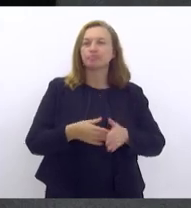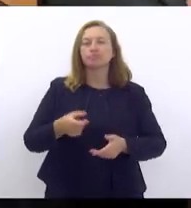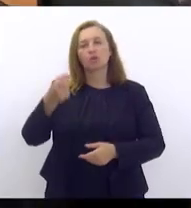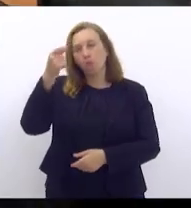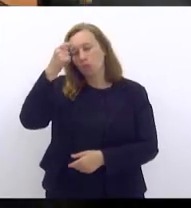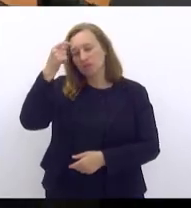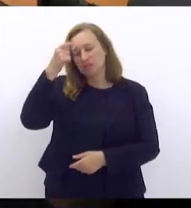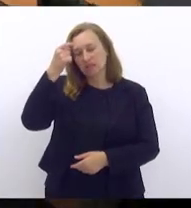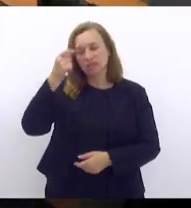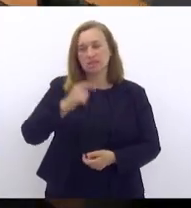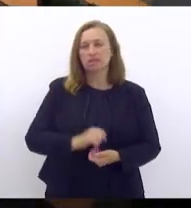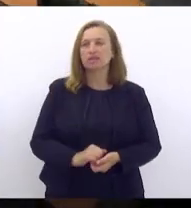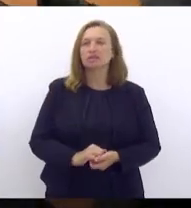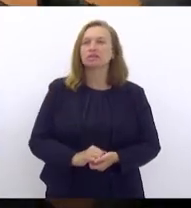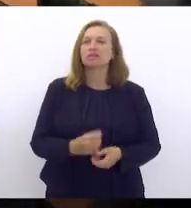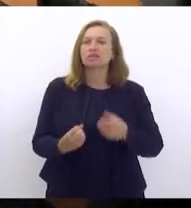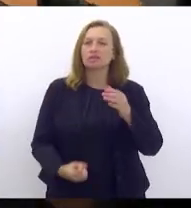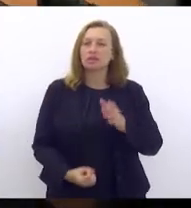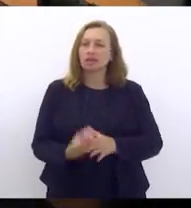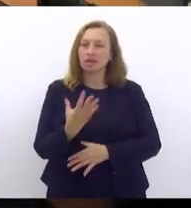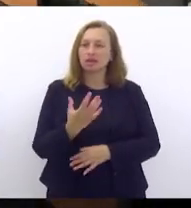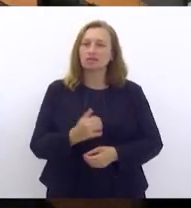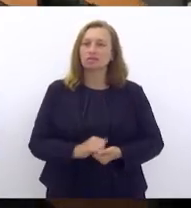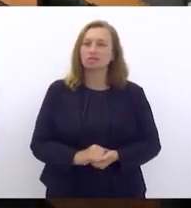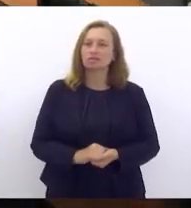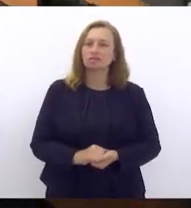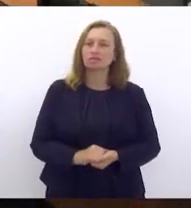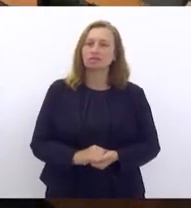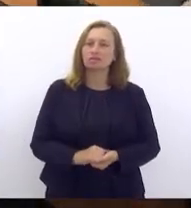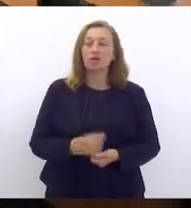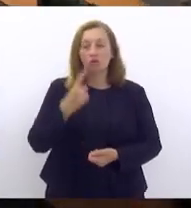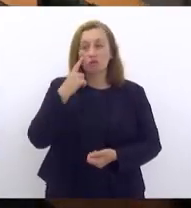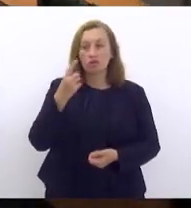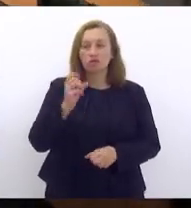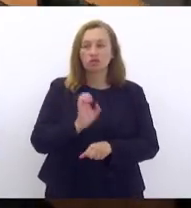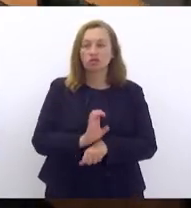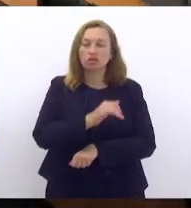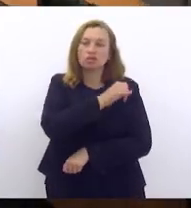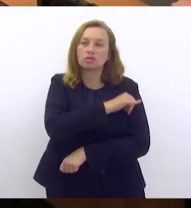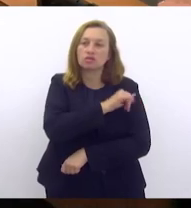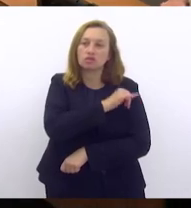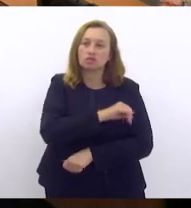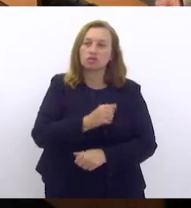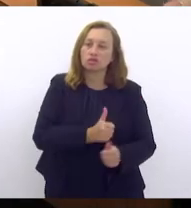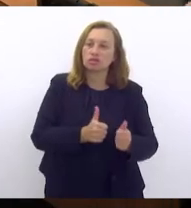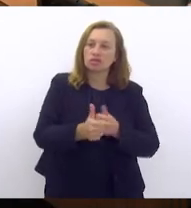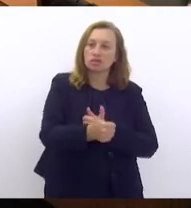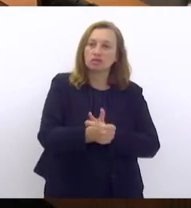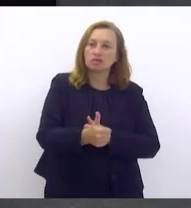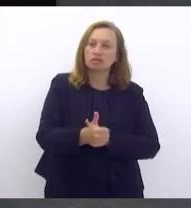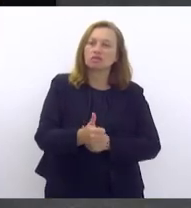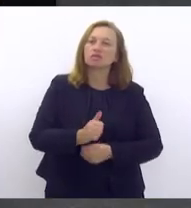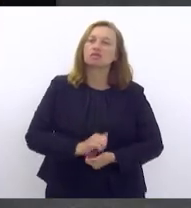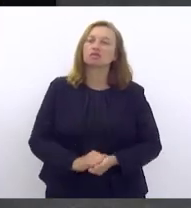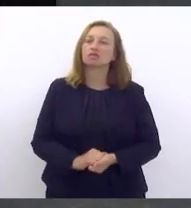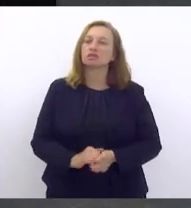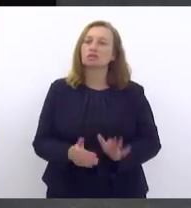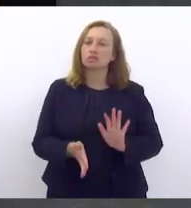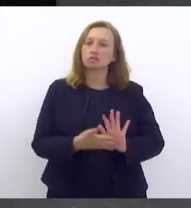consenso que foi construído. Verifico que o Estado do Rio de Janeiro sai na frente nesse